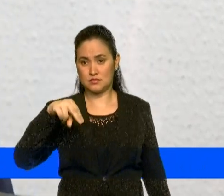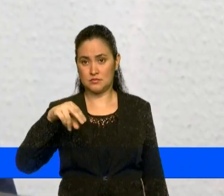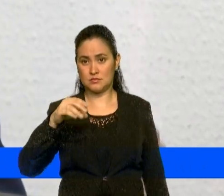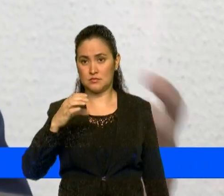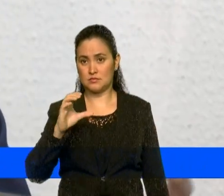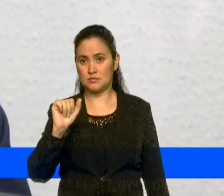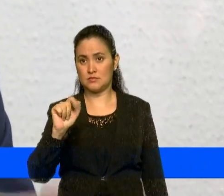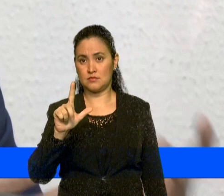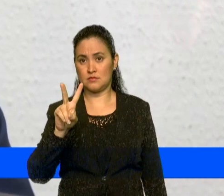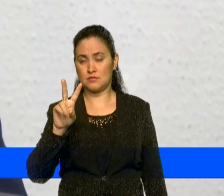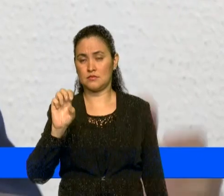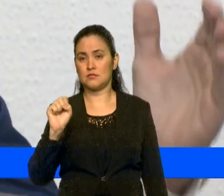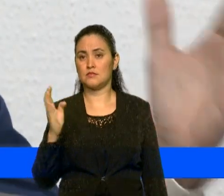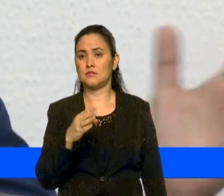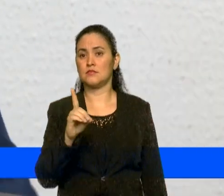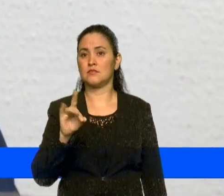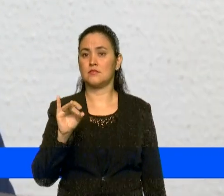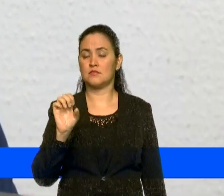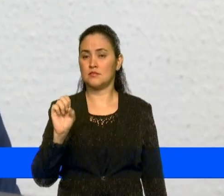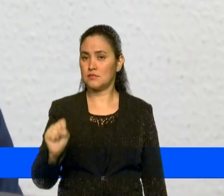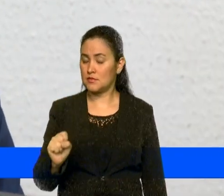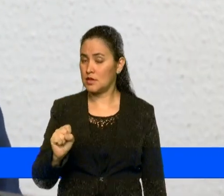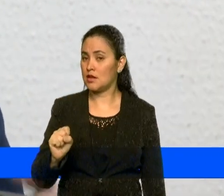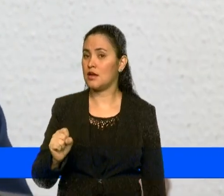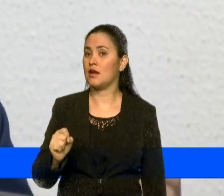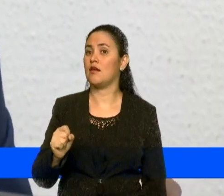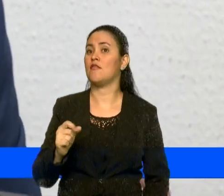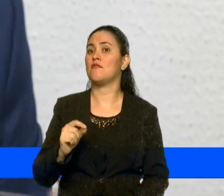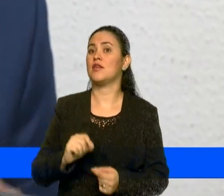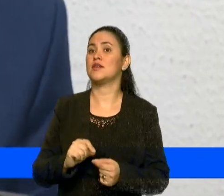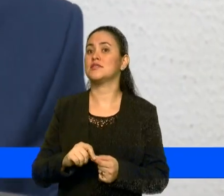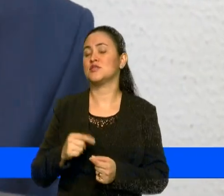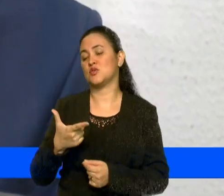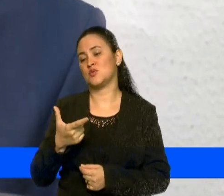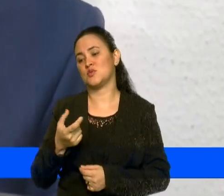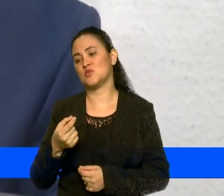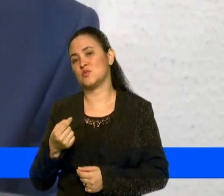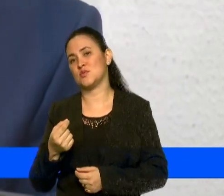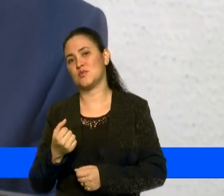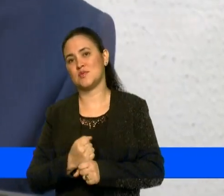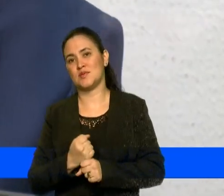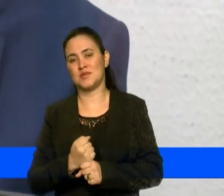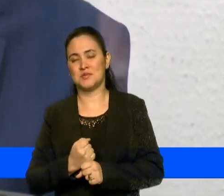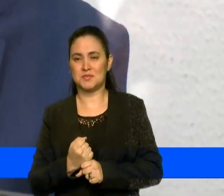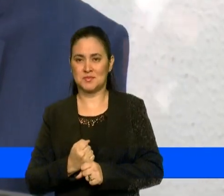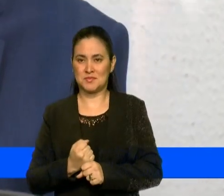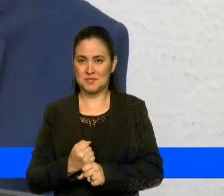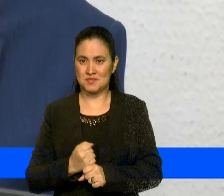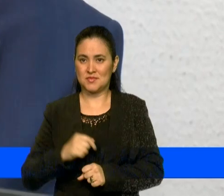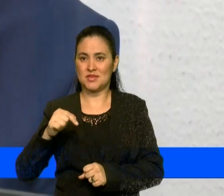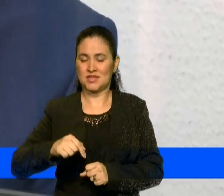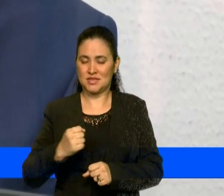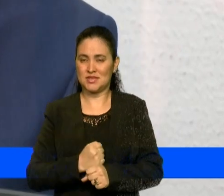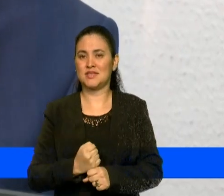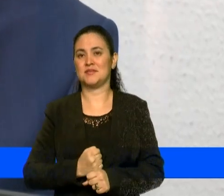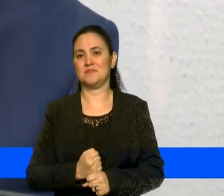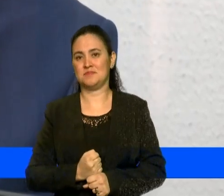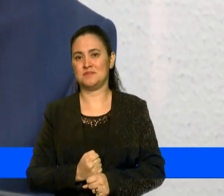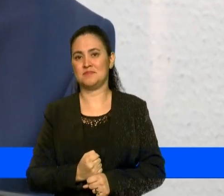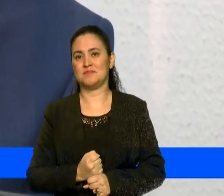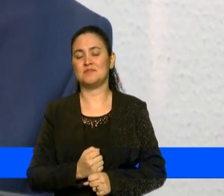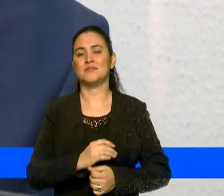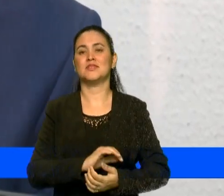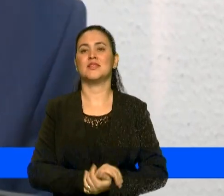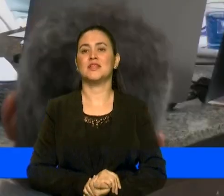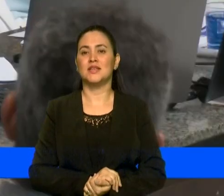Legislativa, através de todos os deputados, principalmente em nome da Iracema, nos dá a oportunidade de abraçar o município como um todo. Eu tenho certeza